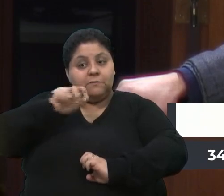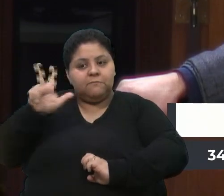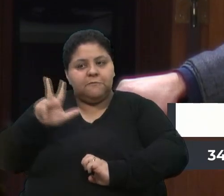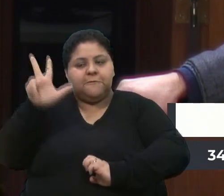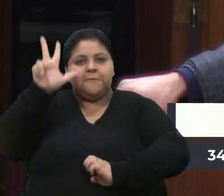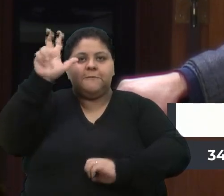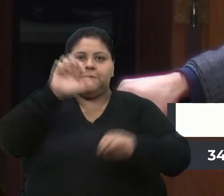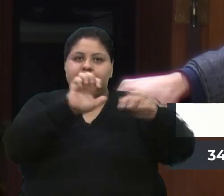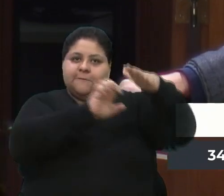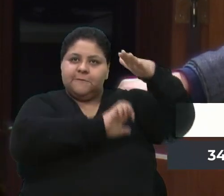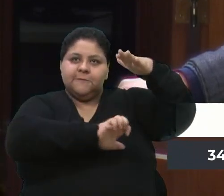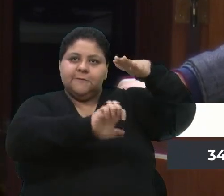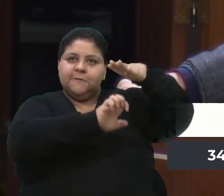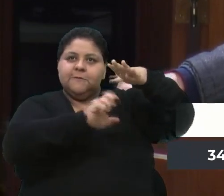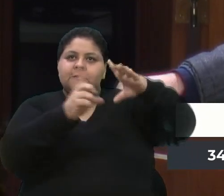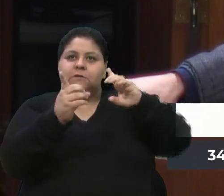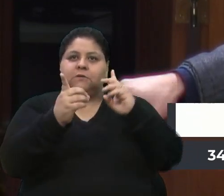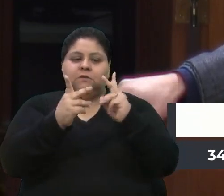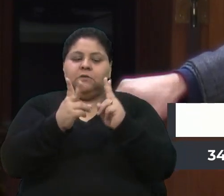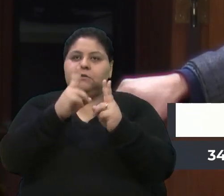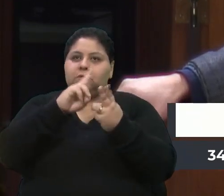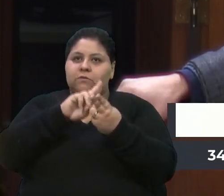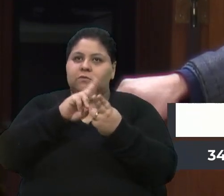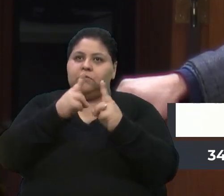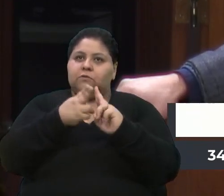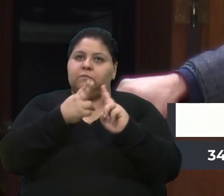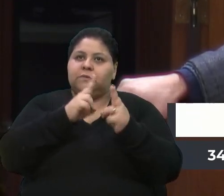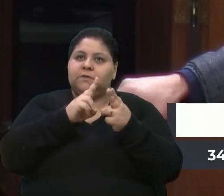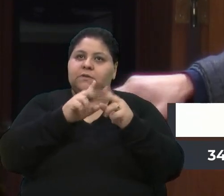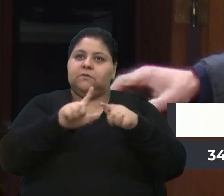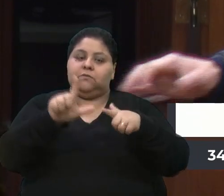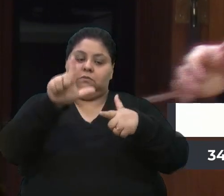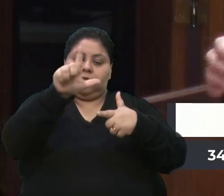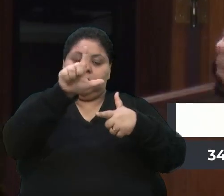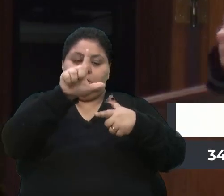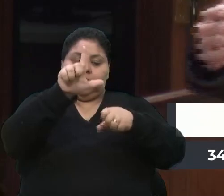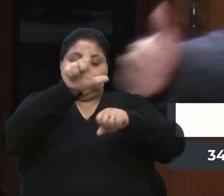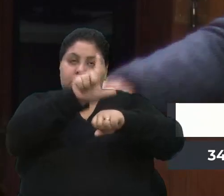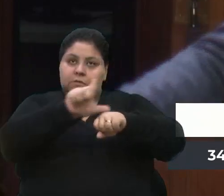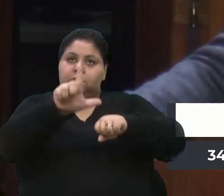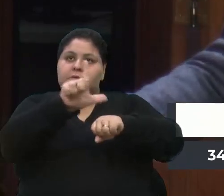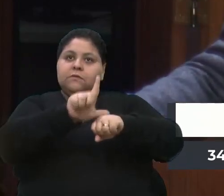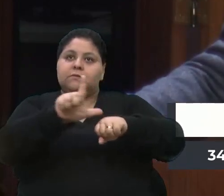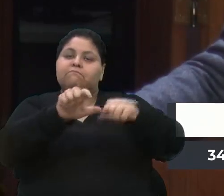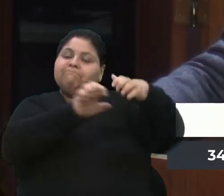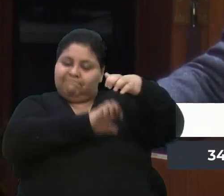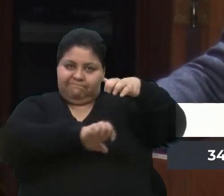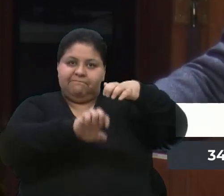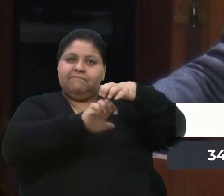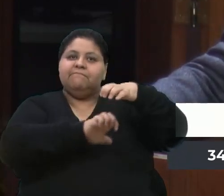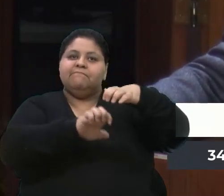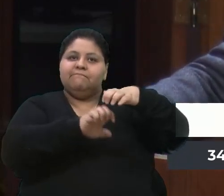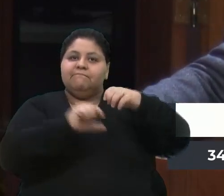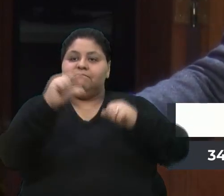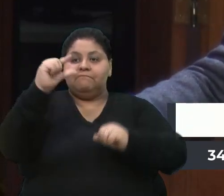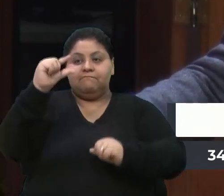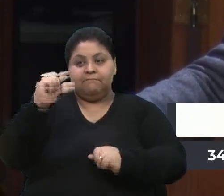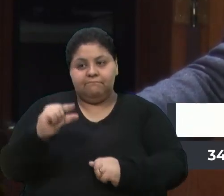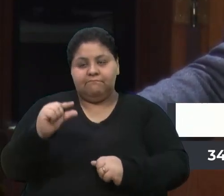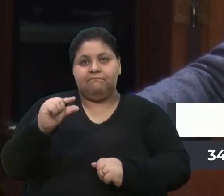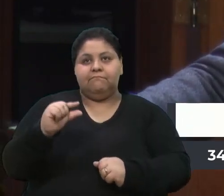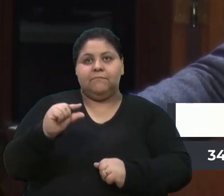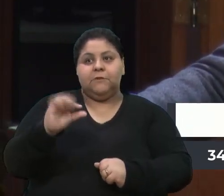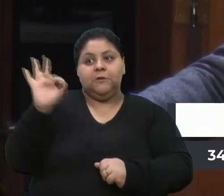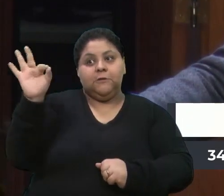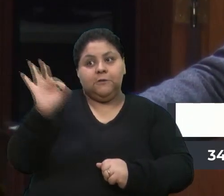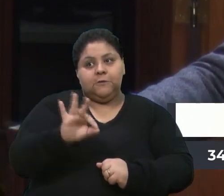as urbanizadoras, o comércio, as empresas. Reduzir as cargas de impostos, nós